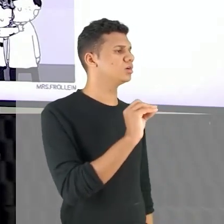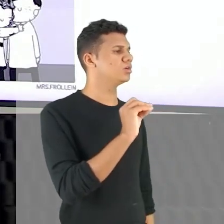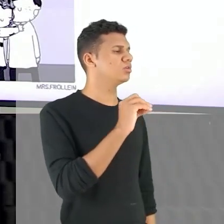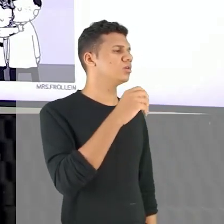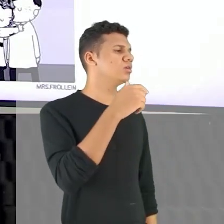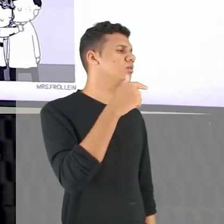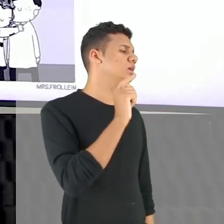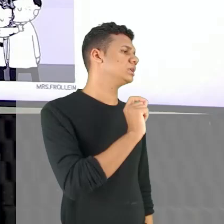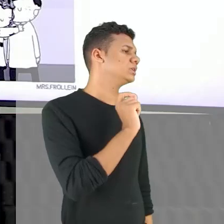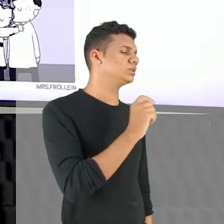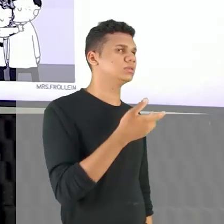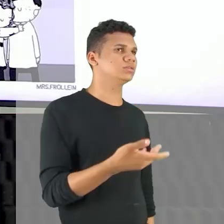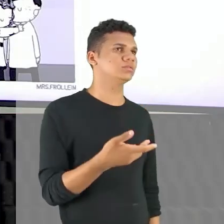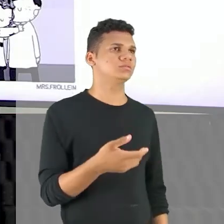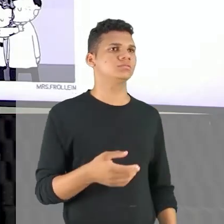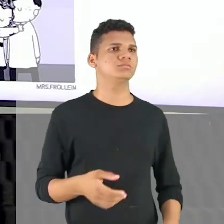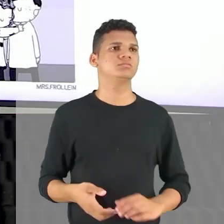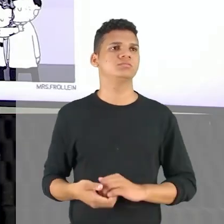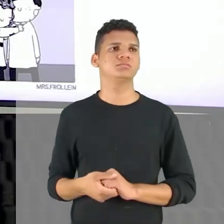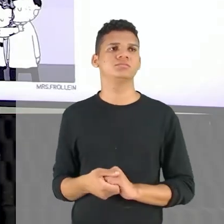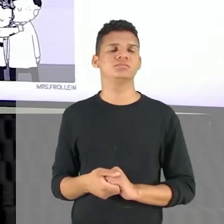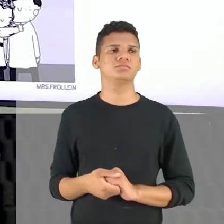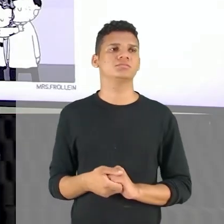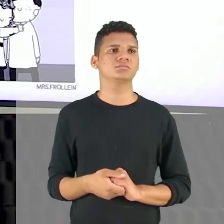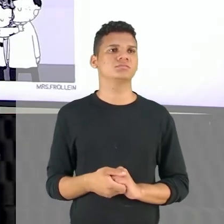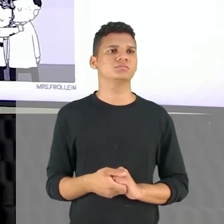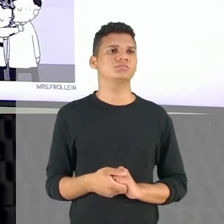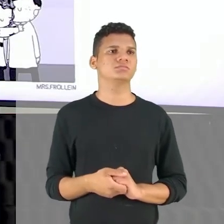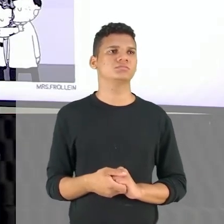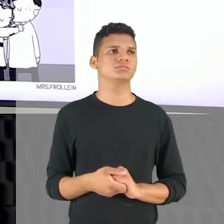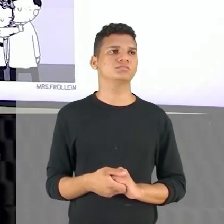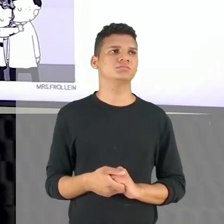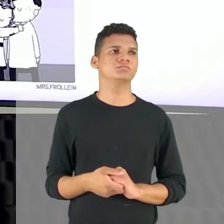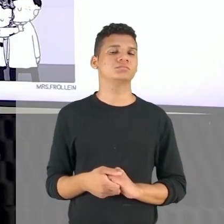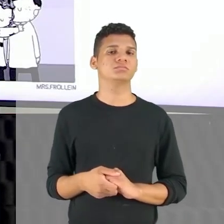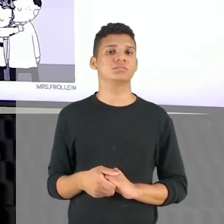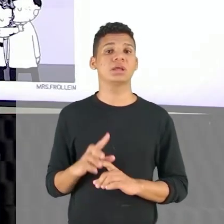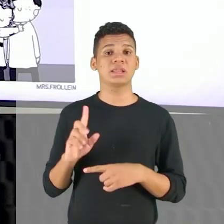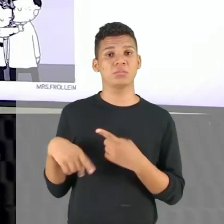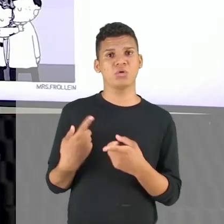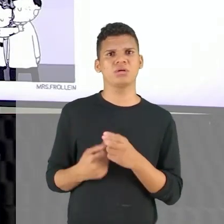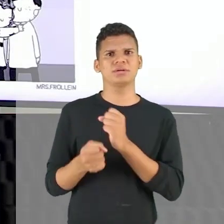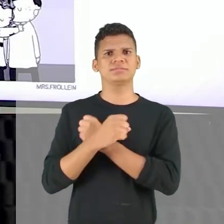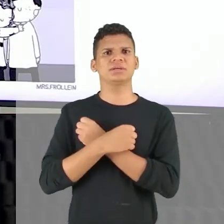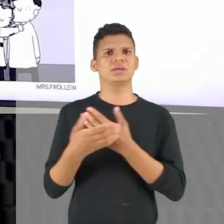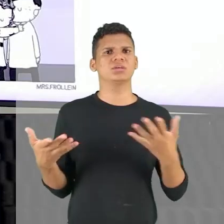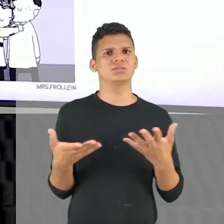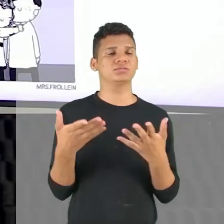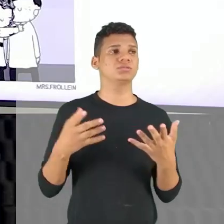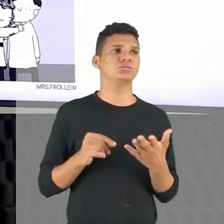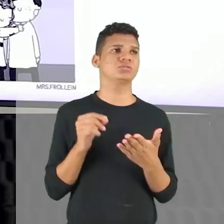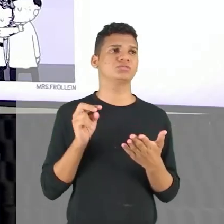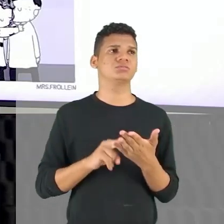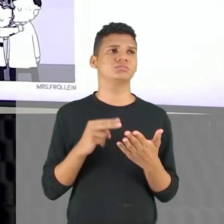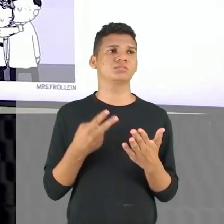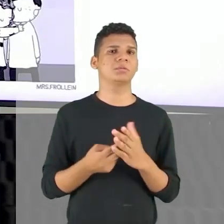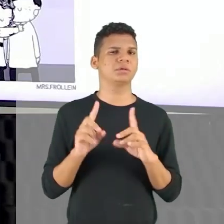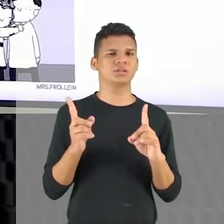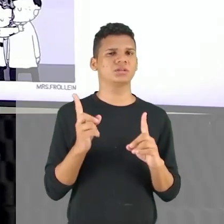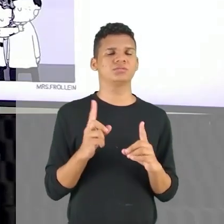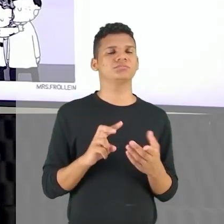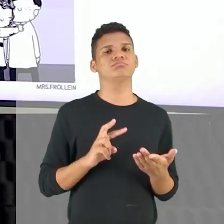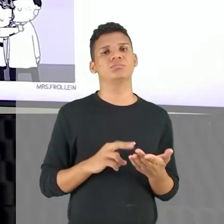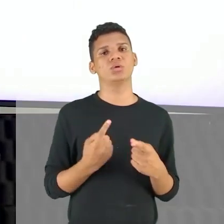tu olor. E a que huelo? A hogar. Aí ele se abraça. Então, bora lá. Eu não vou traduzir essa questão ainda,